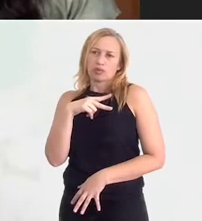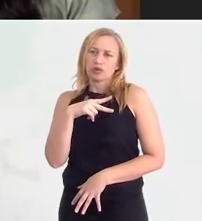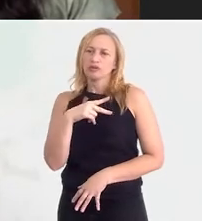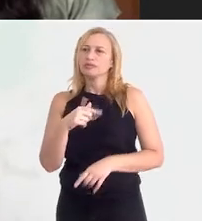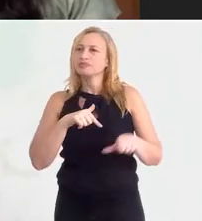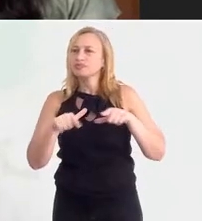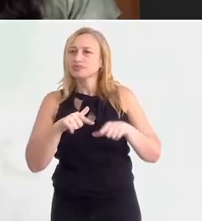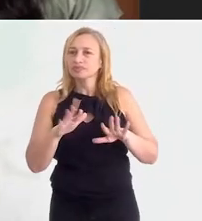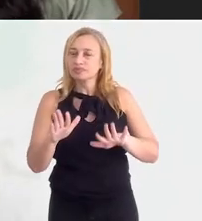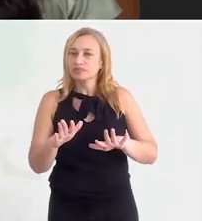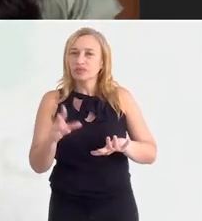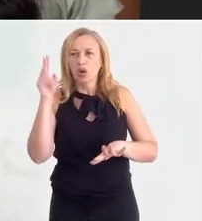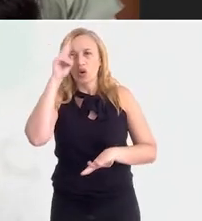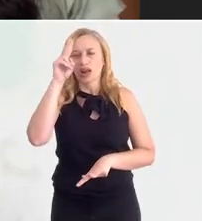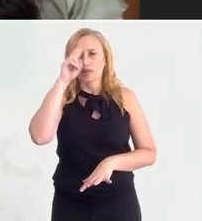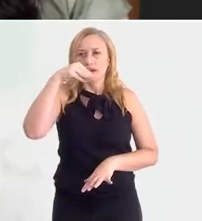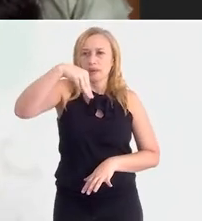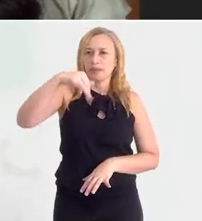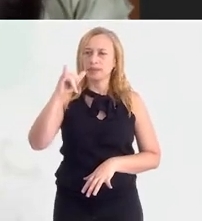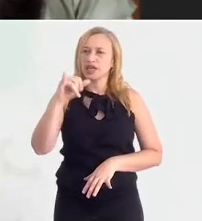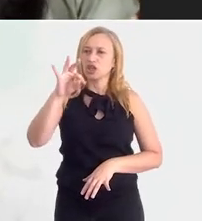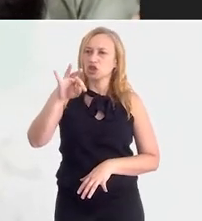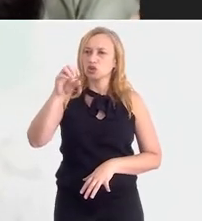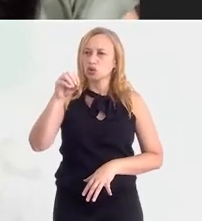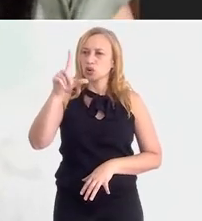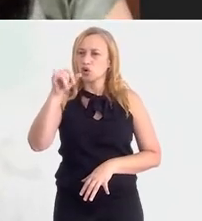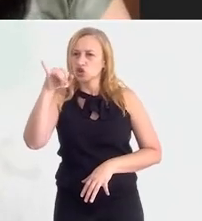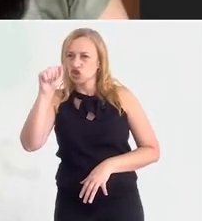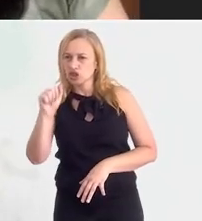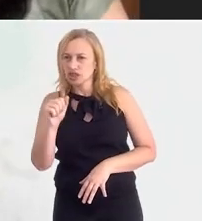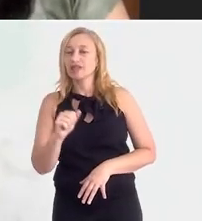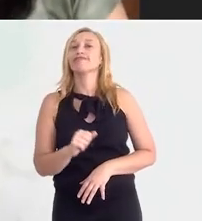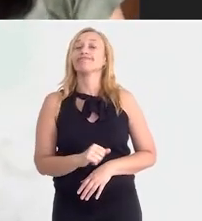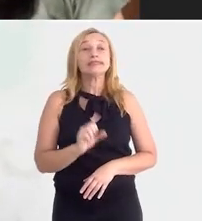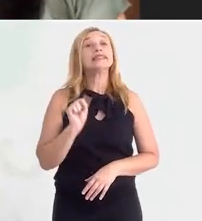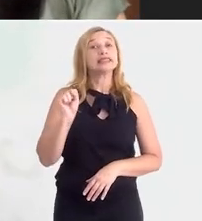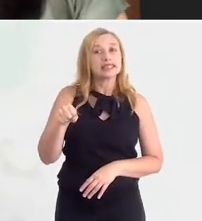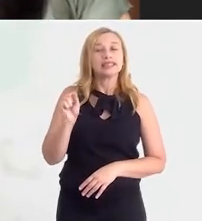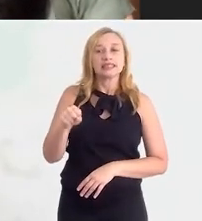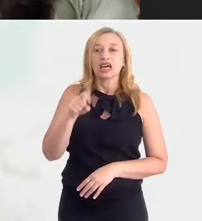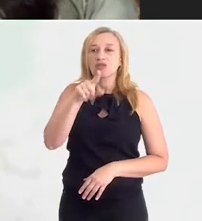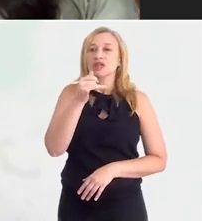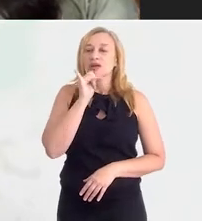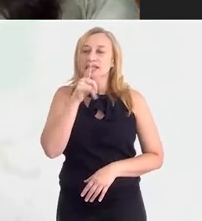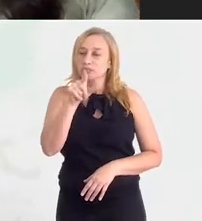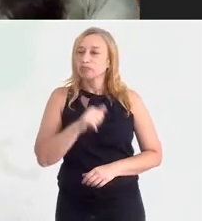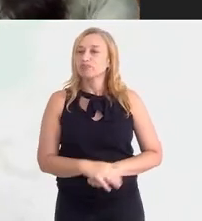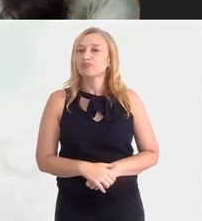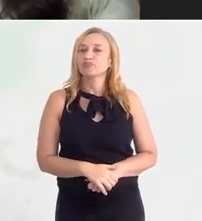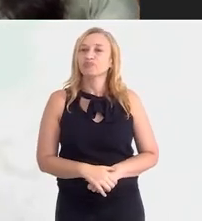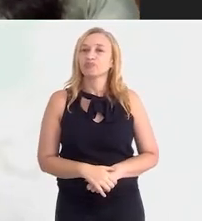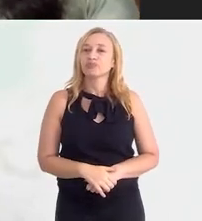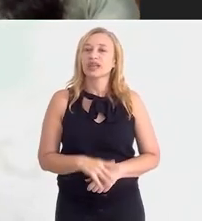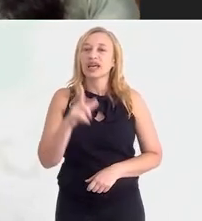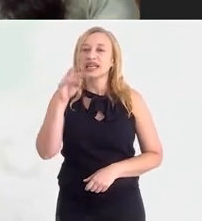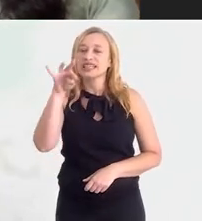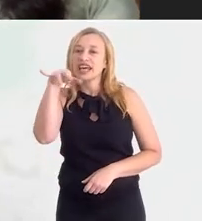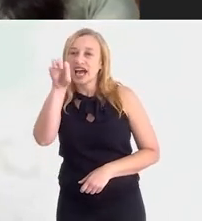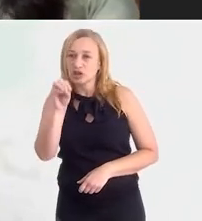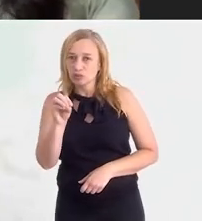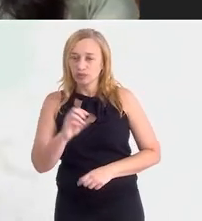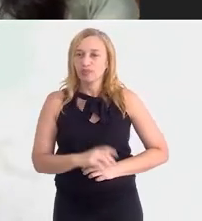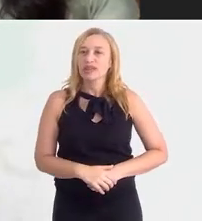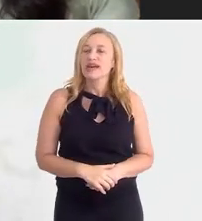trabalhos, Você mesmo fala fora. disso, eu lembro da mitologia, né? Mitologia. Isso. Olha, vou dar um exemplo para você. Um exemplo literário. Vamos